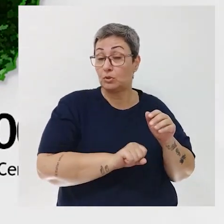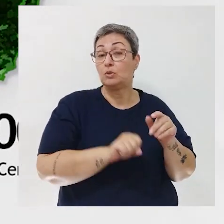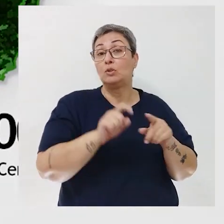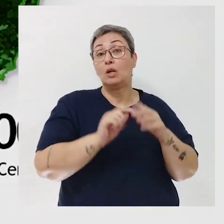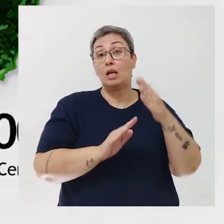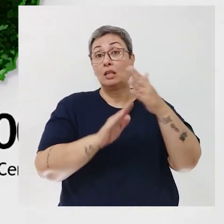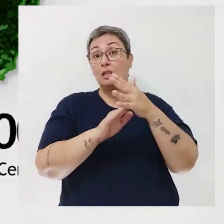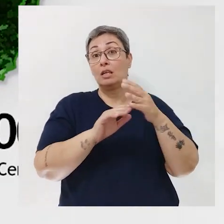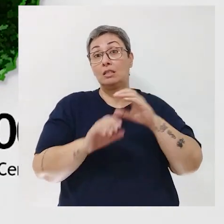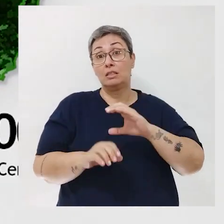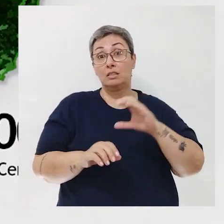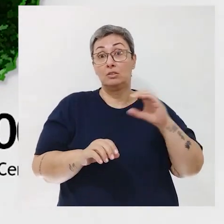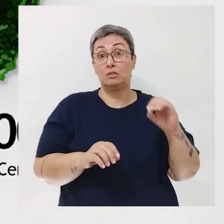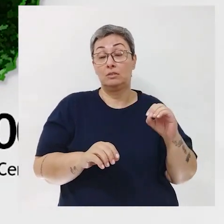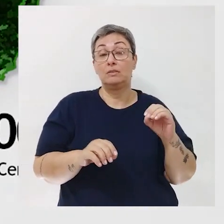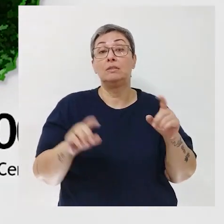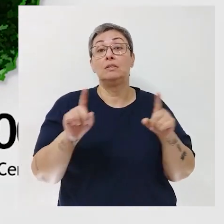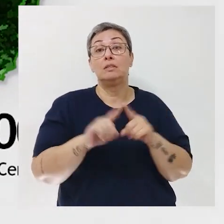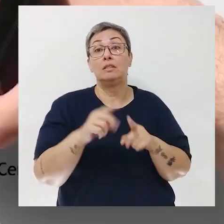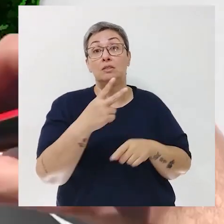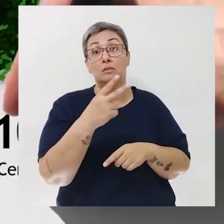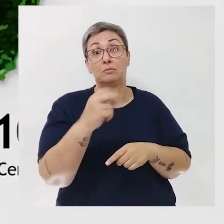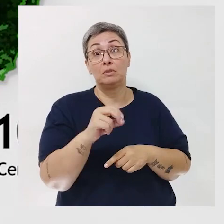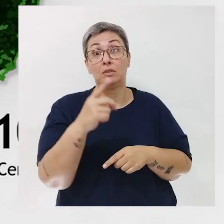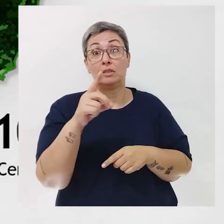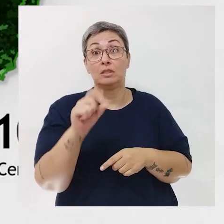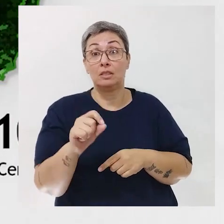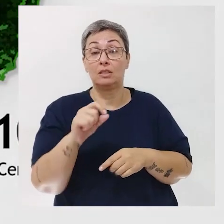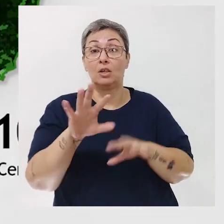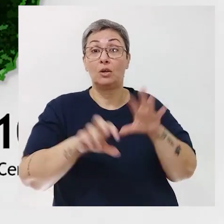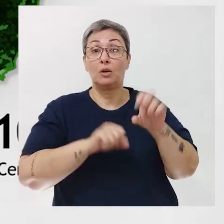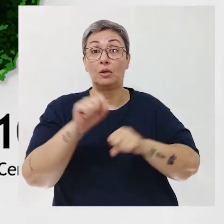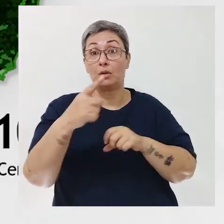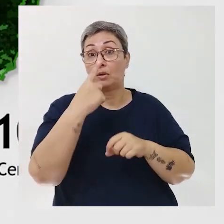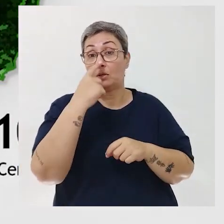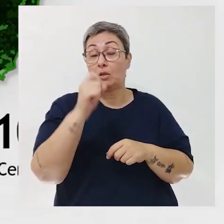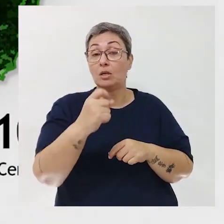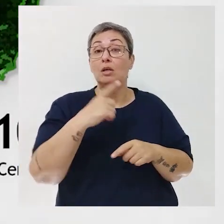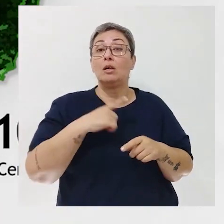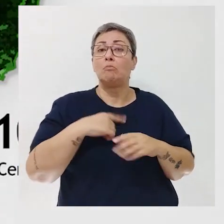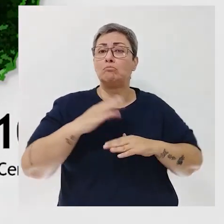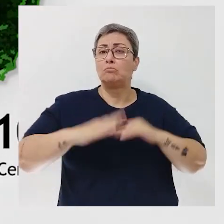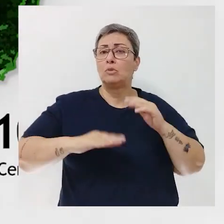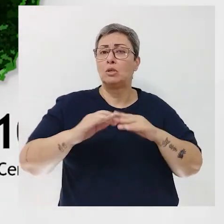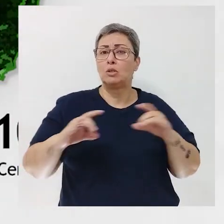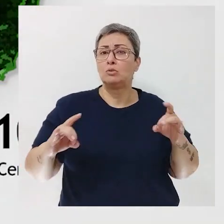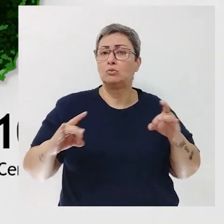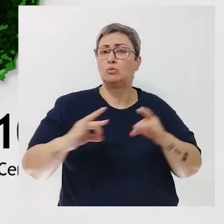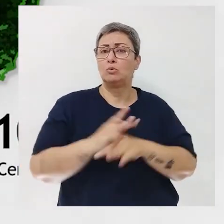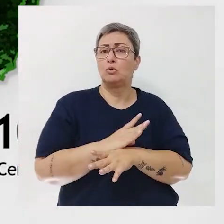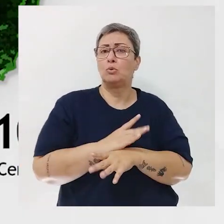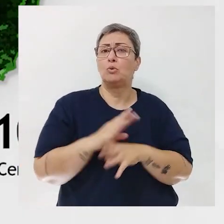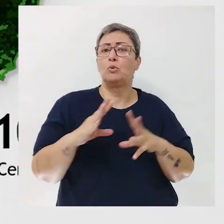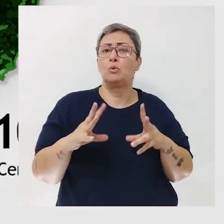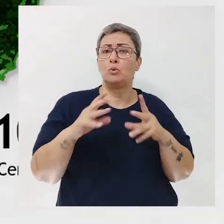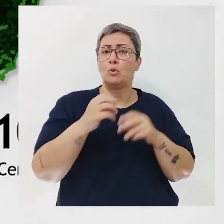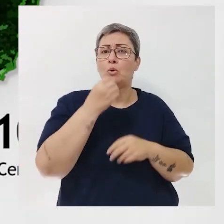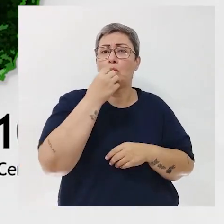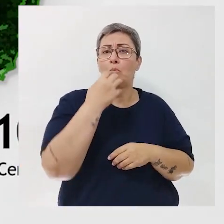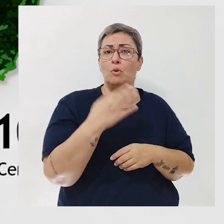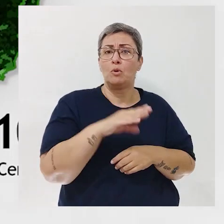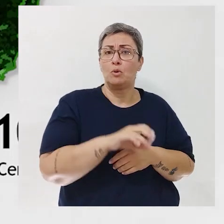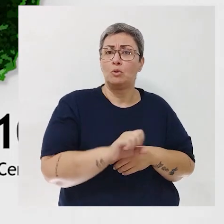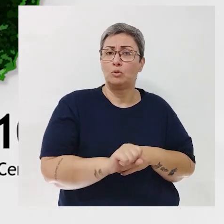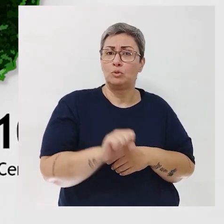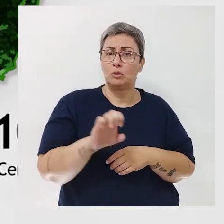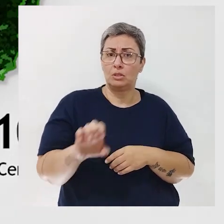e alcançou o Centro-Oeste. Em 2010, a coleta de lixo tornou-se praticamente universal em boa parte